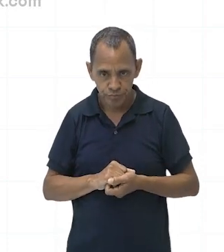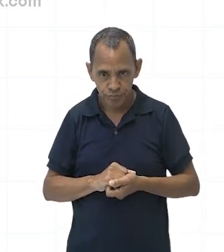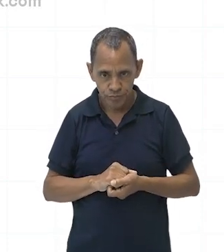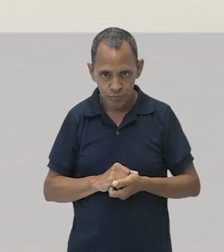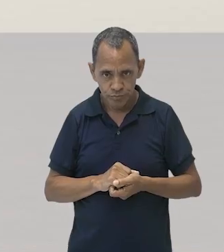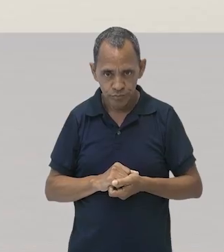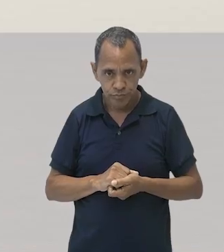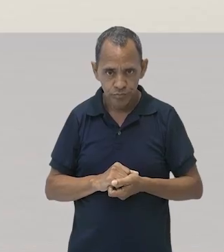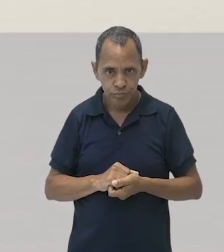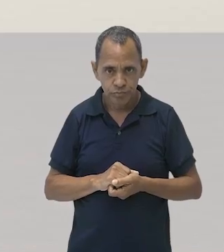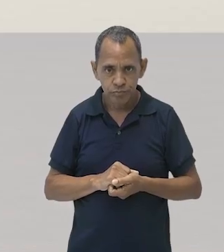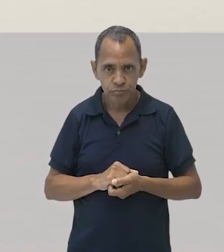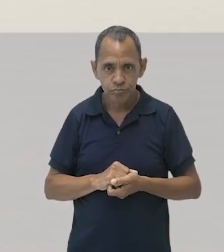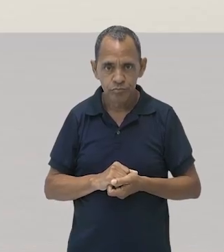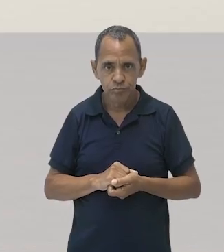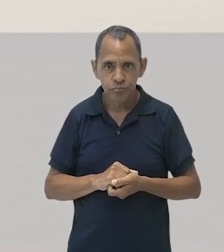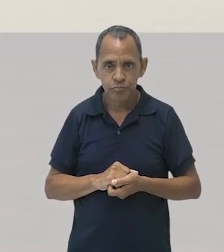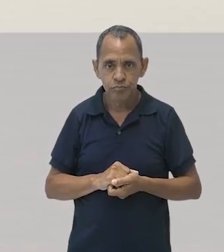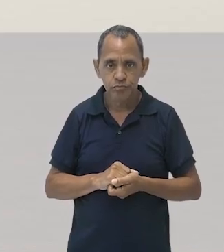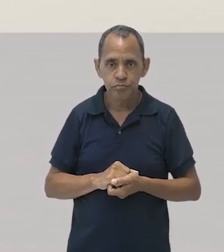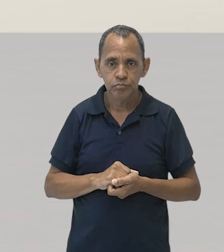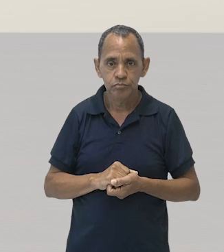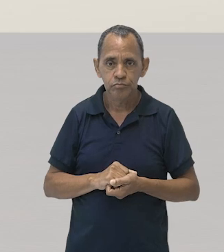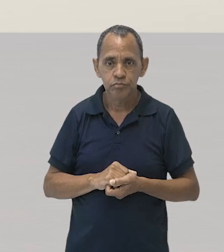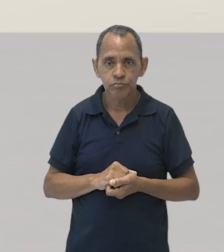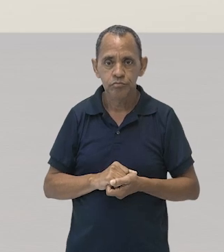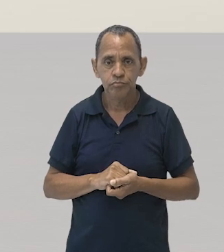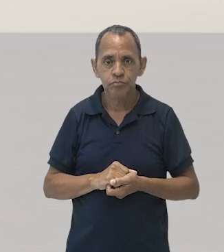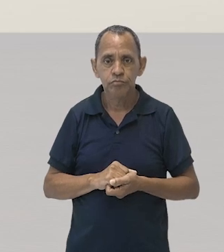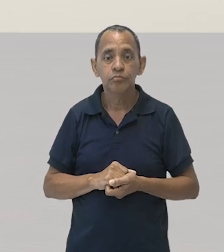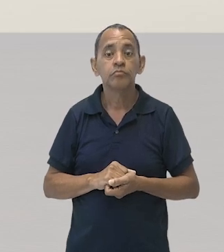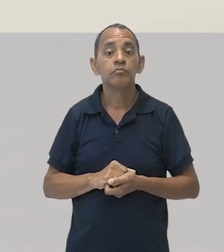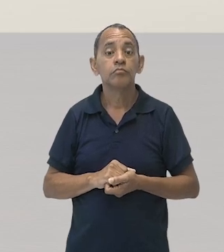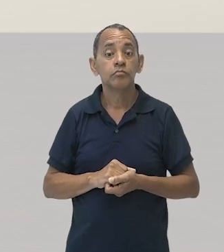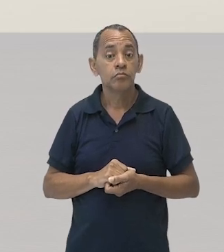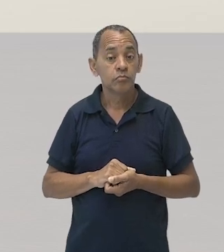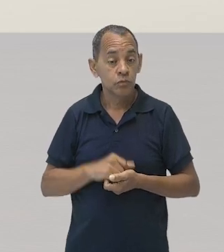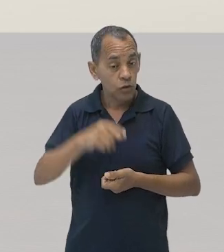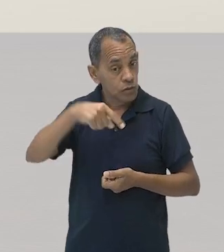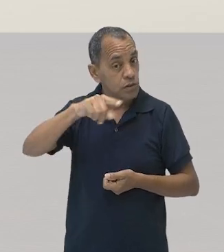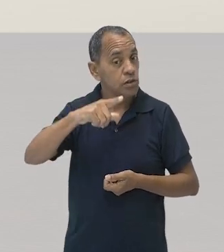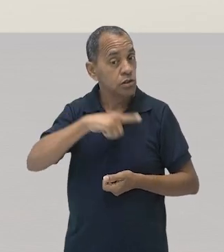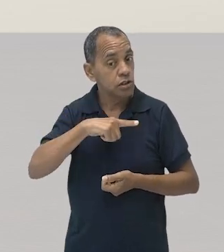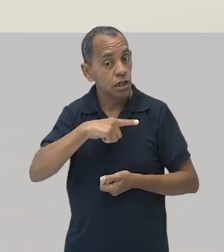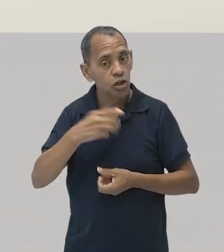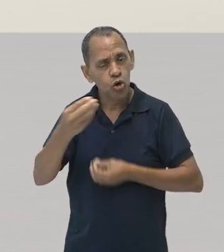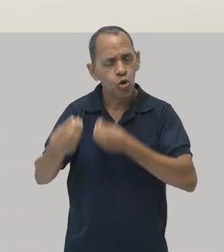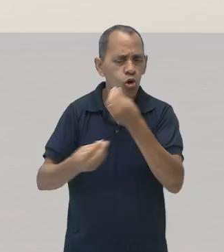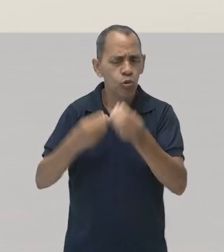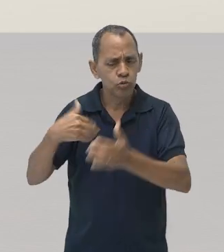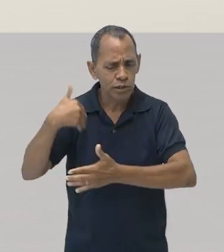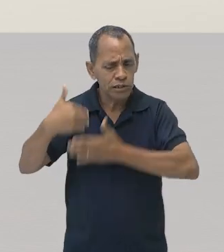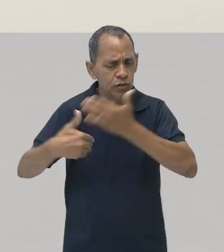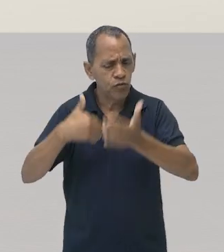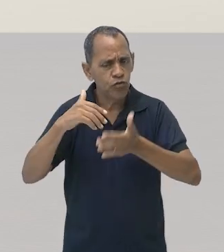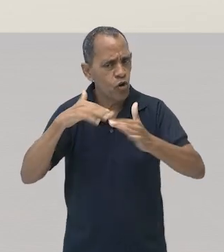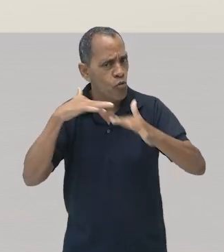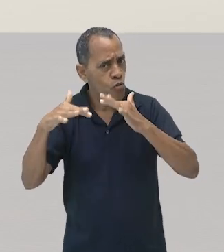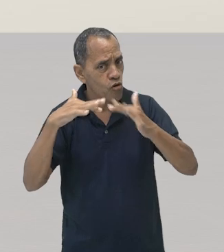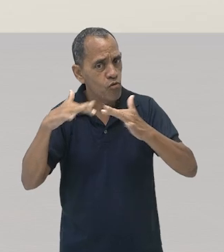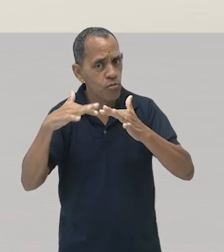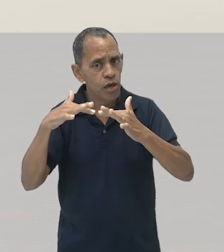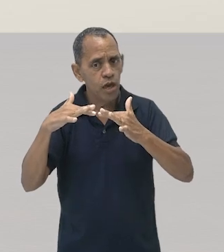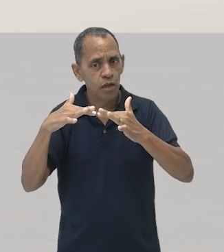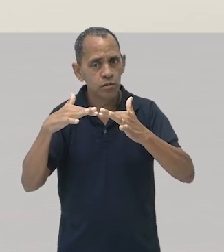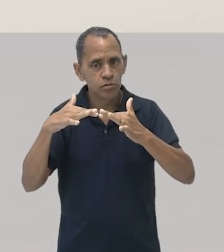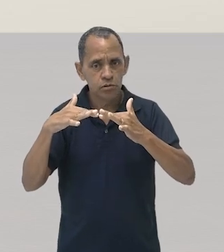tá certo? Então, é a capacidade que você tem de desenvolver o movimento no